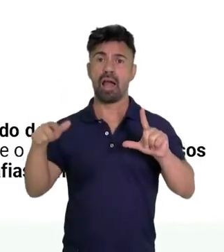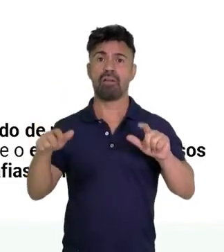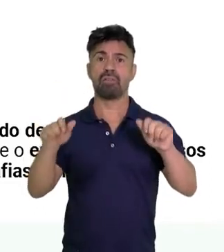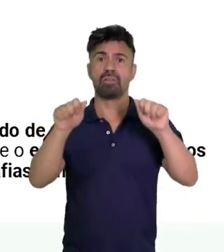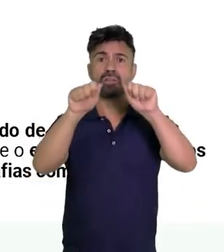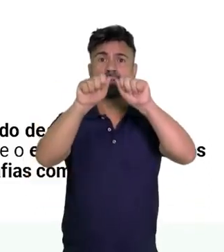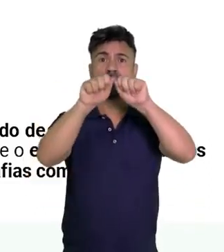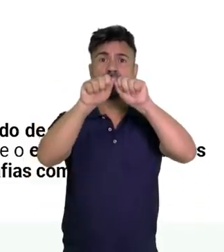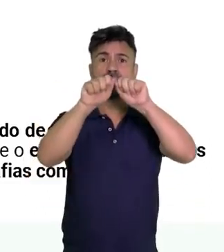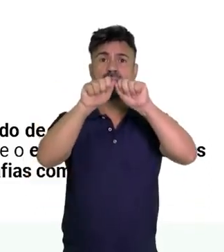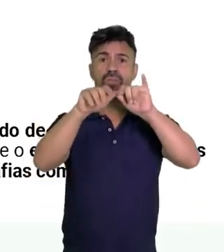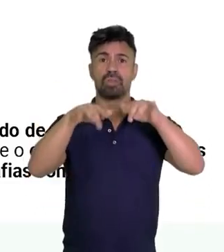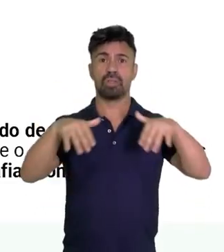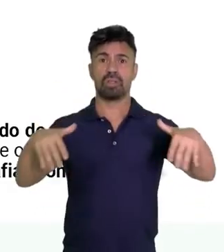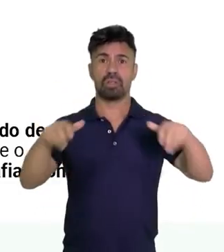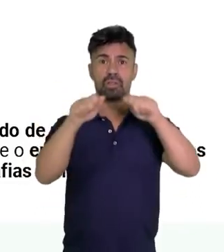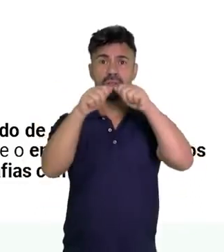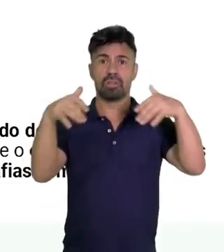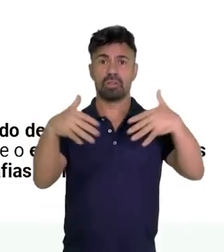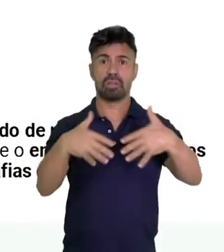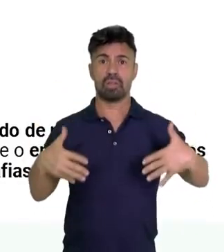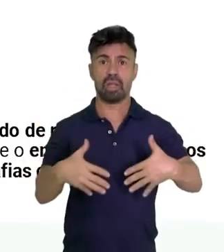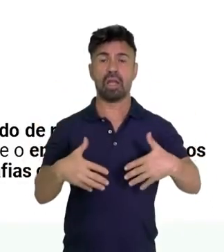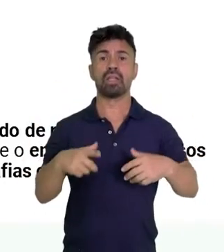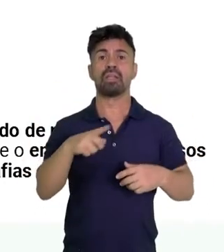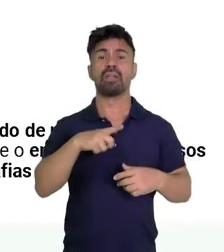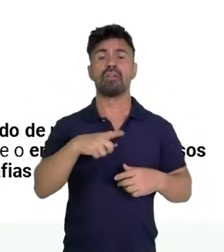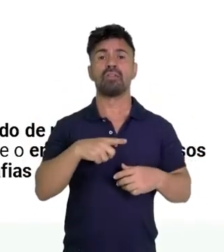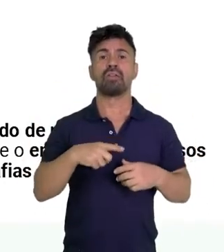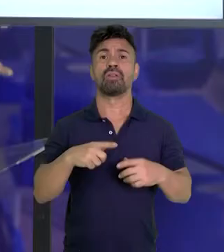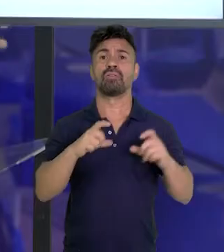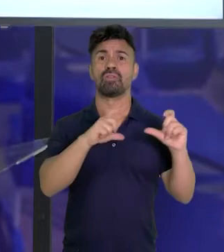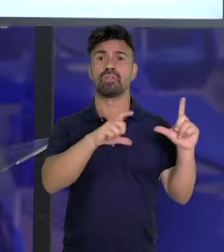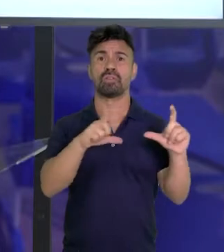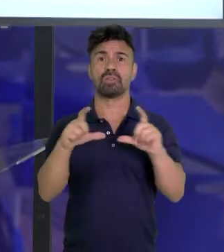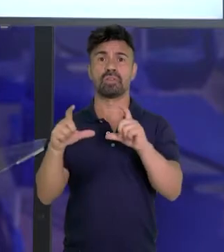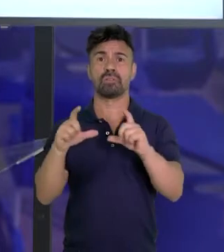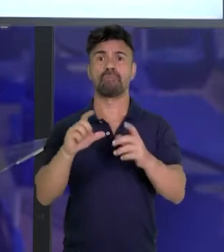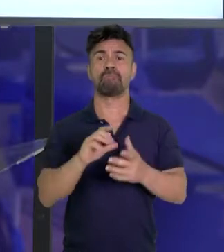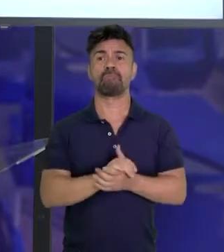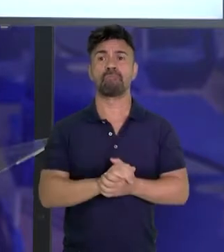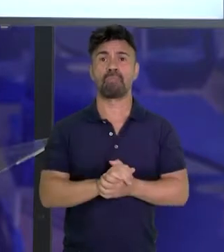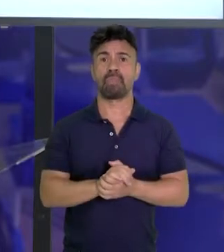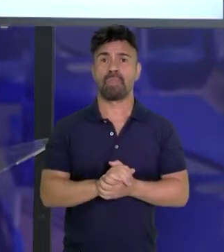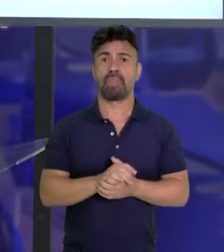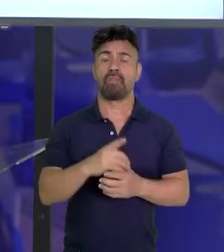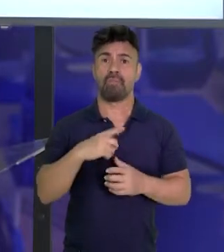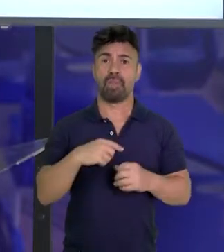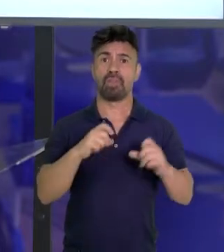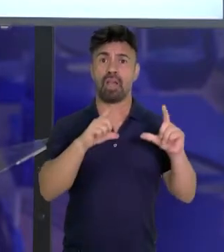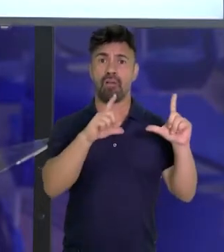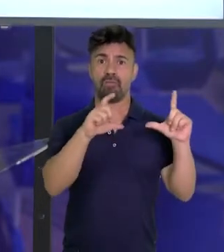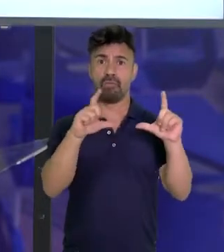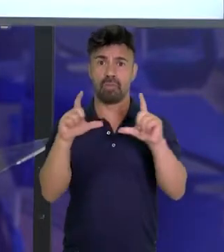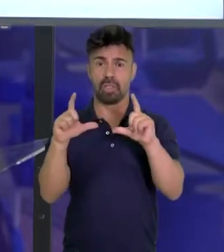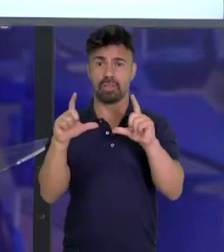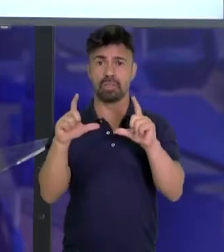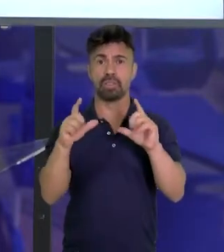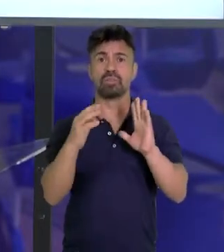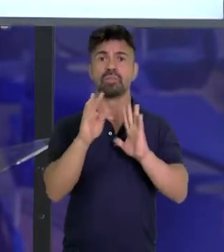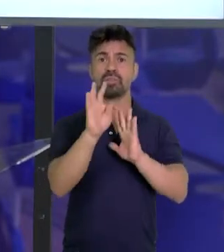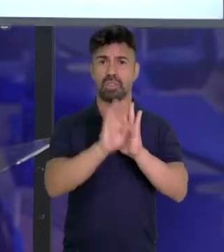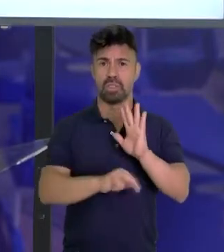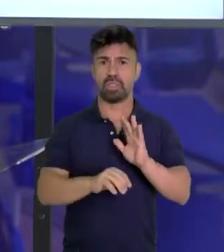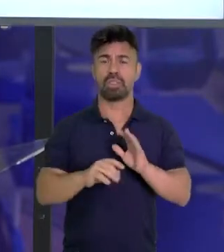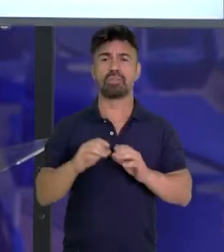fluxogramas e até fotografias acompanhadas de legendas. Vejam que uma fotografia articulada num texto